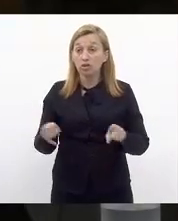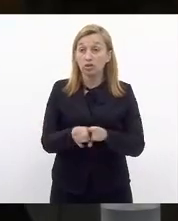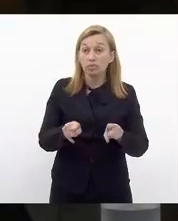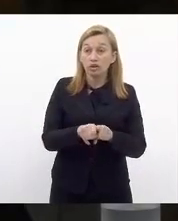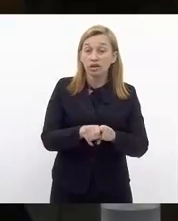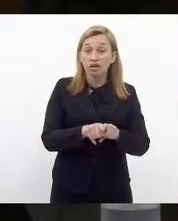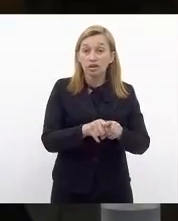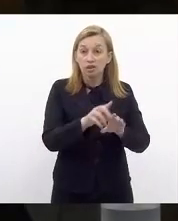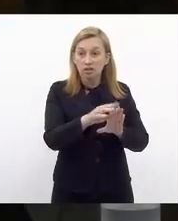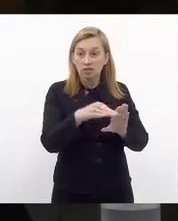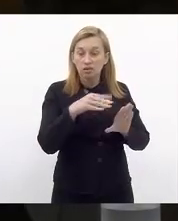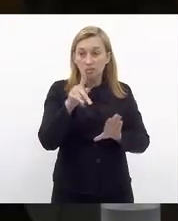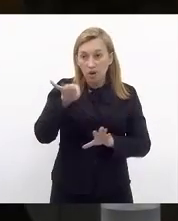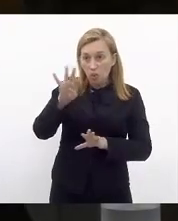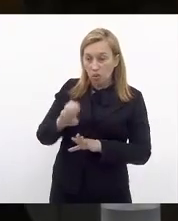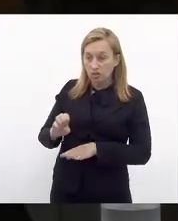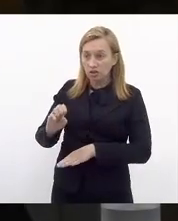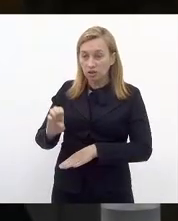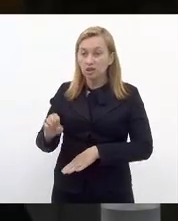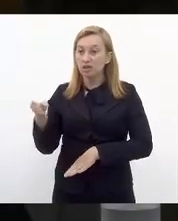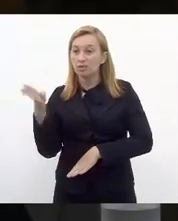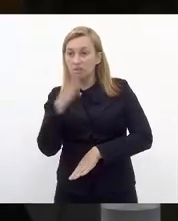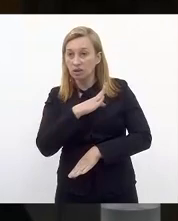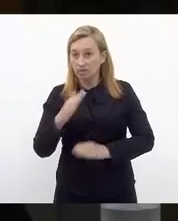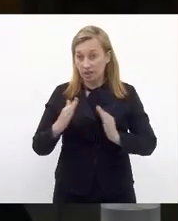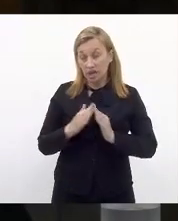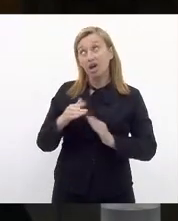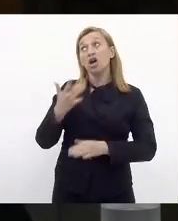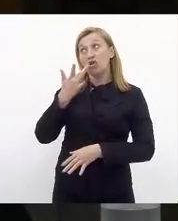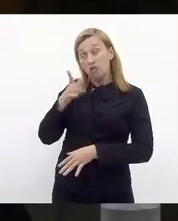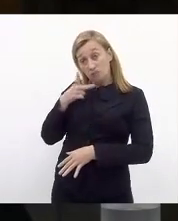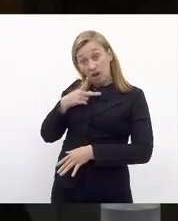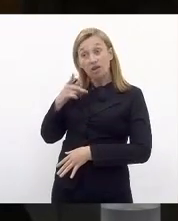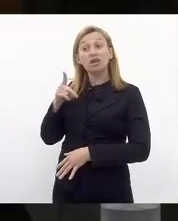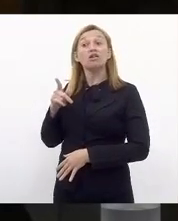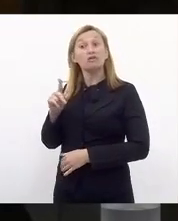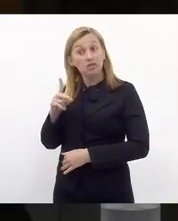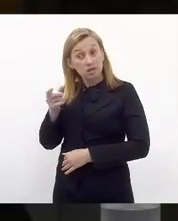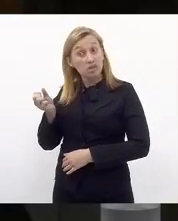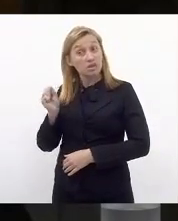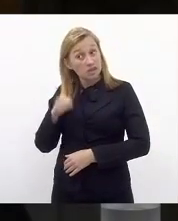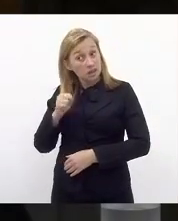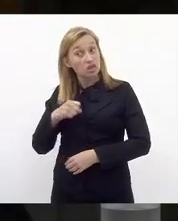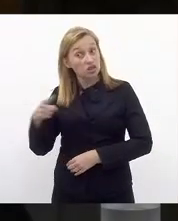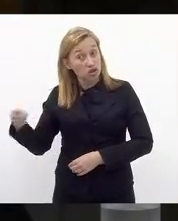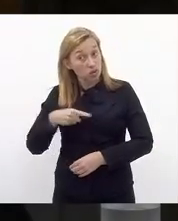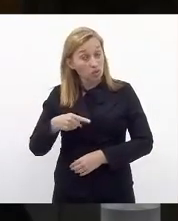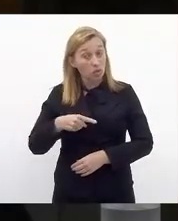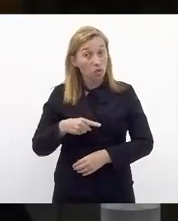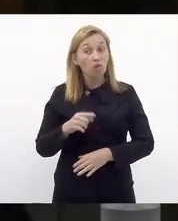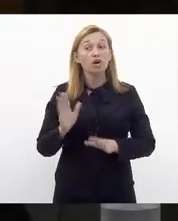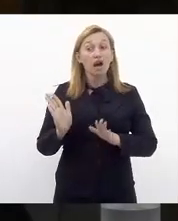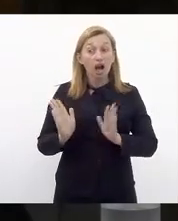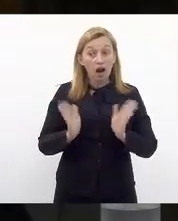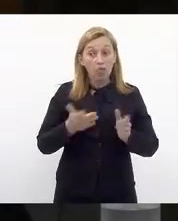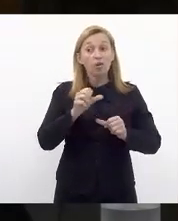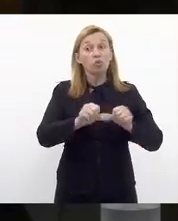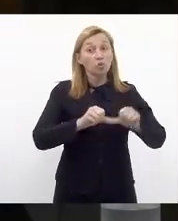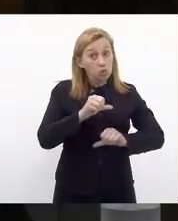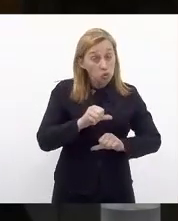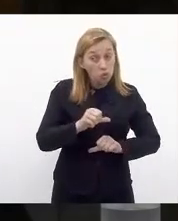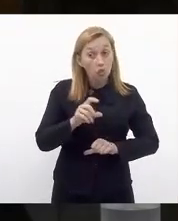falou que não veio um pacote de maldades para sua casa eu diria que veio ele já faz baseado o triénio jamais para todos os servidores